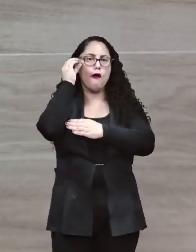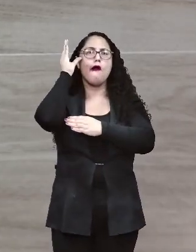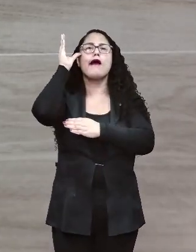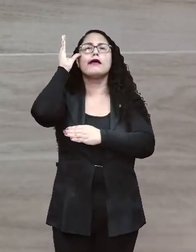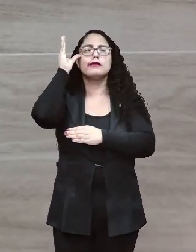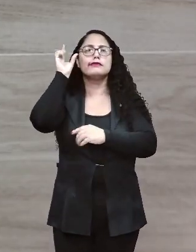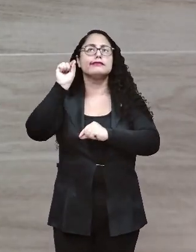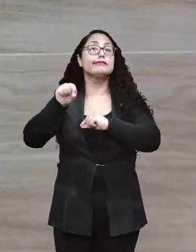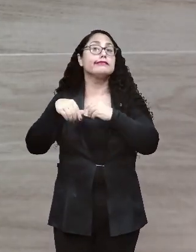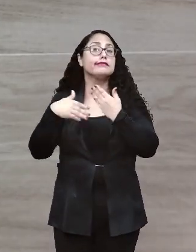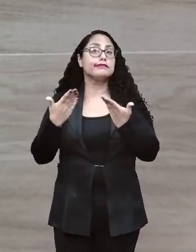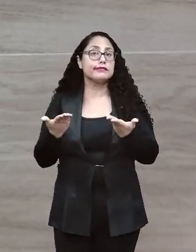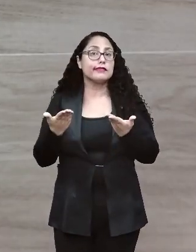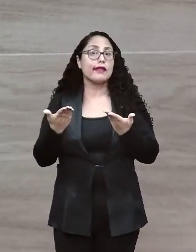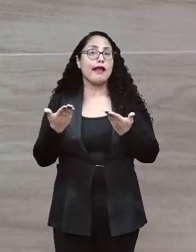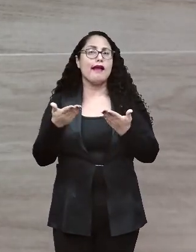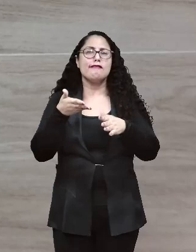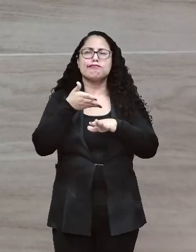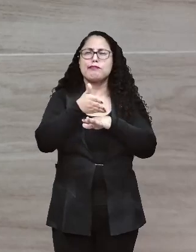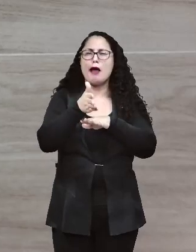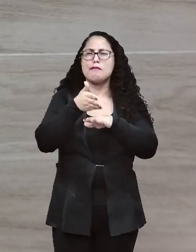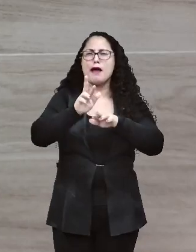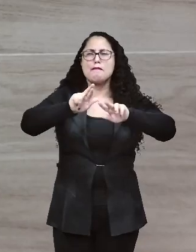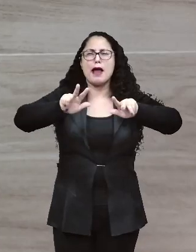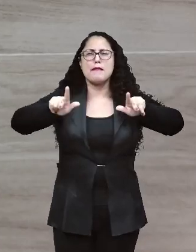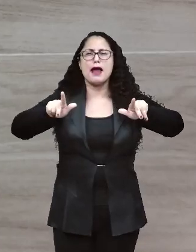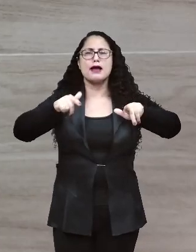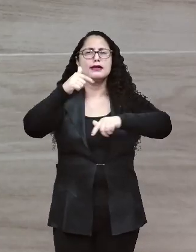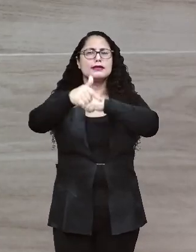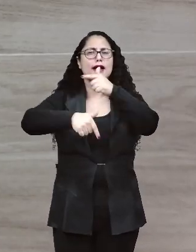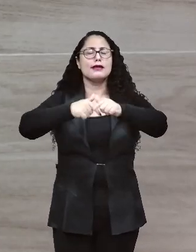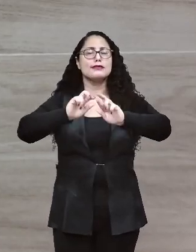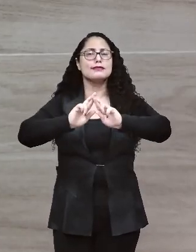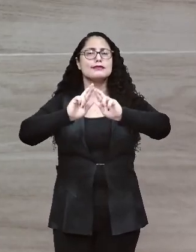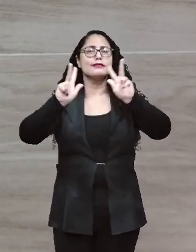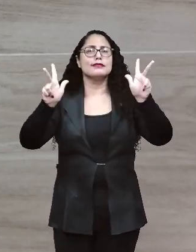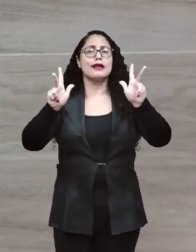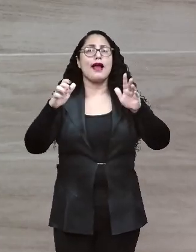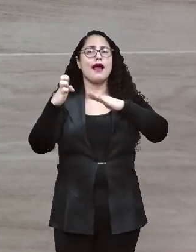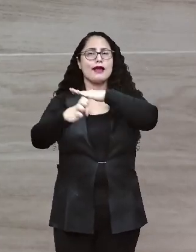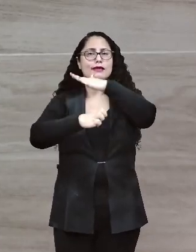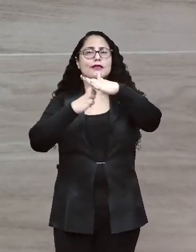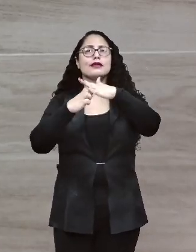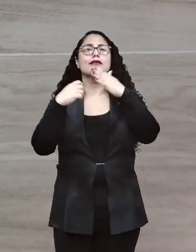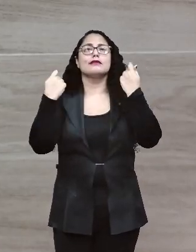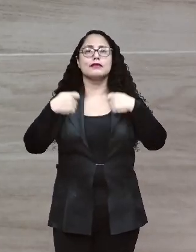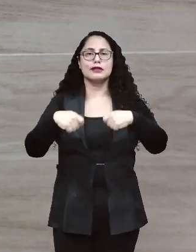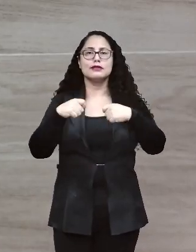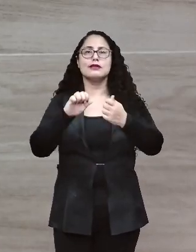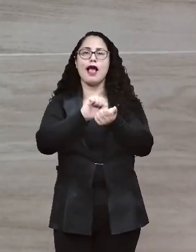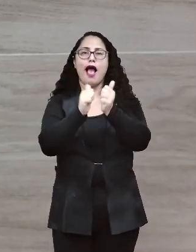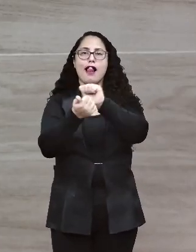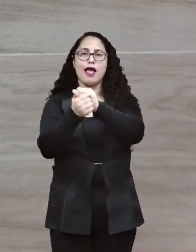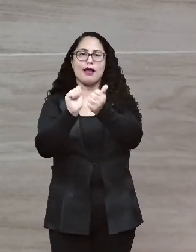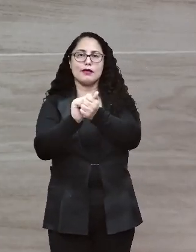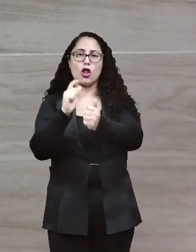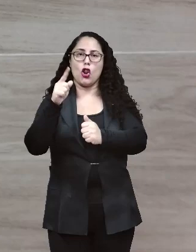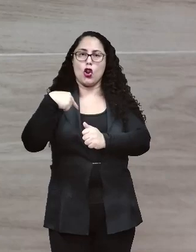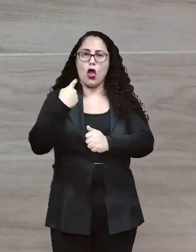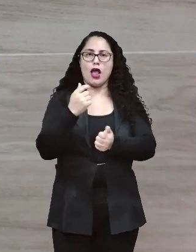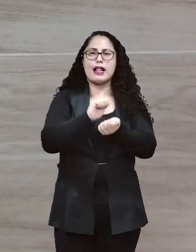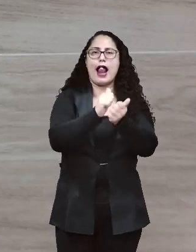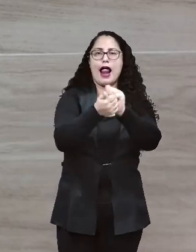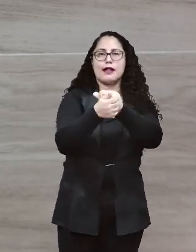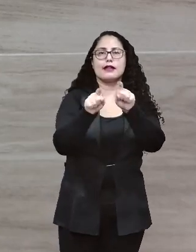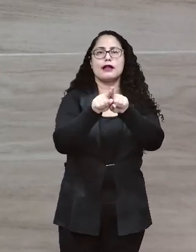conhecimento? É um nicho de mercado incrível, né? Então as empresas têm que se adaptar, nós temos que nos